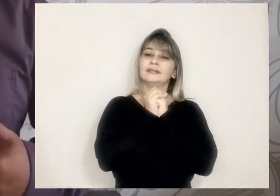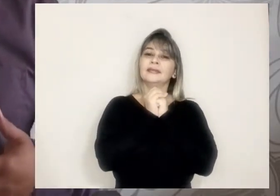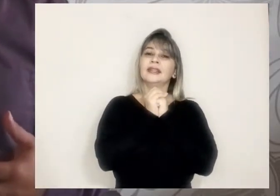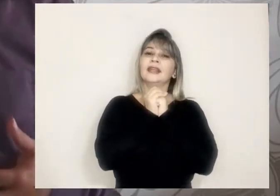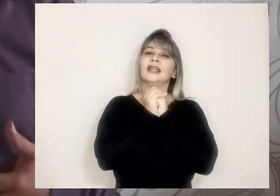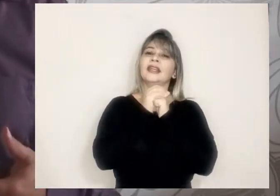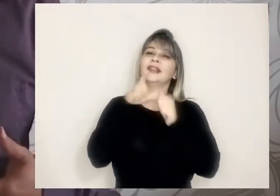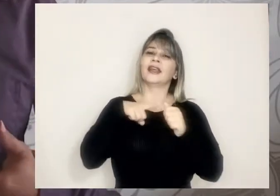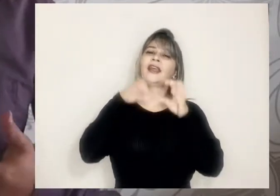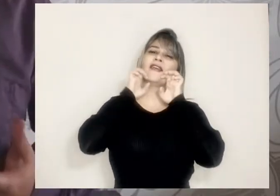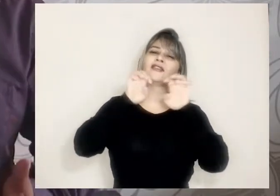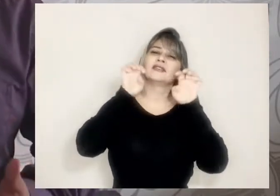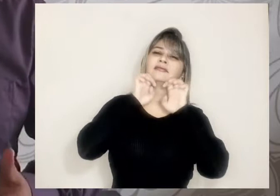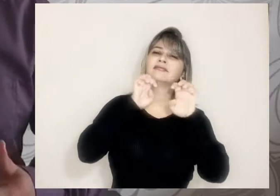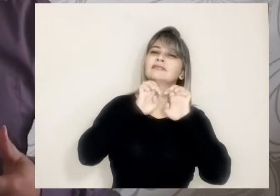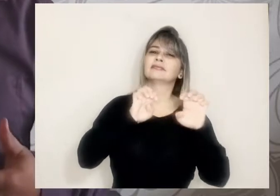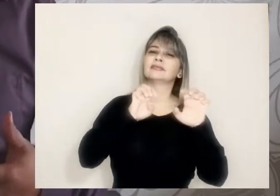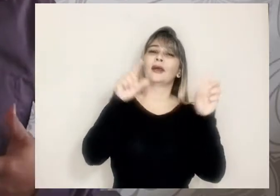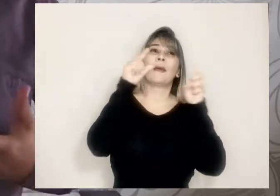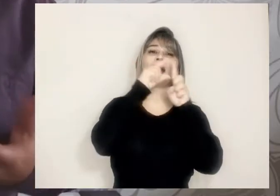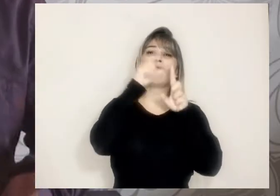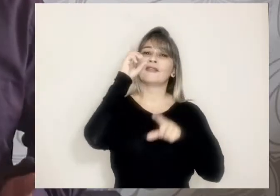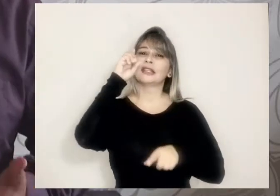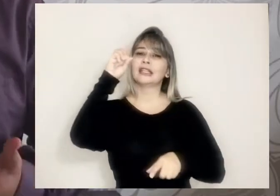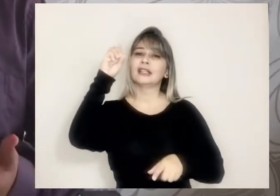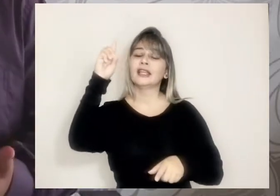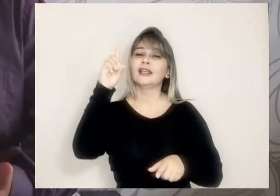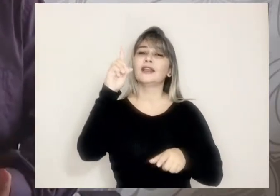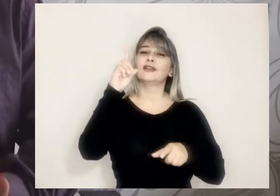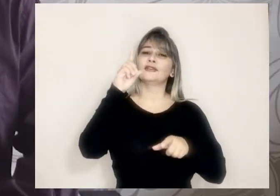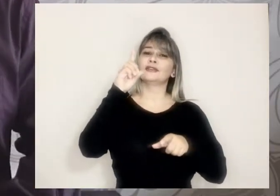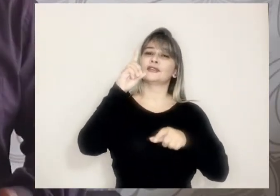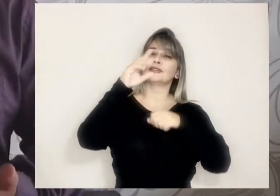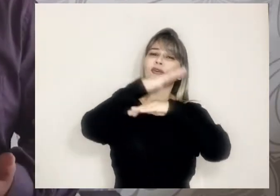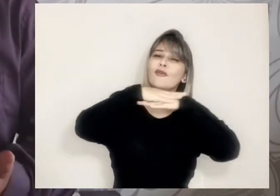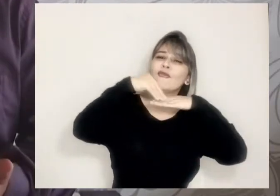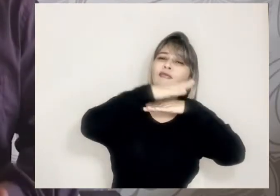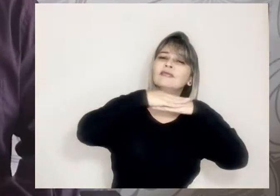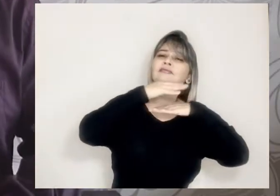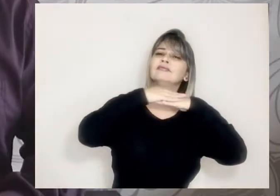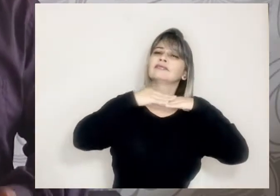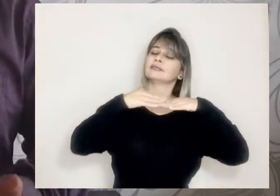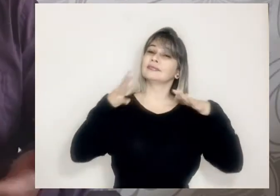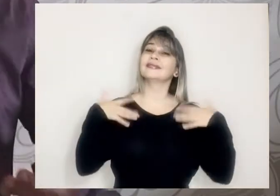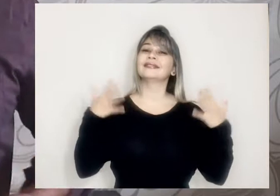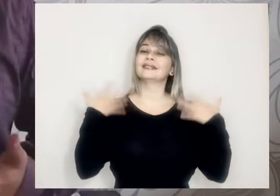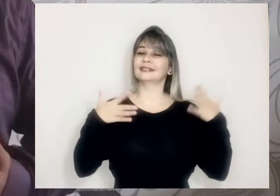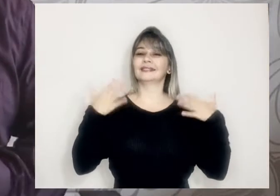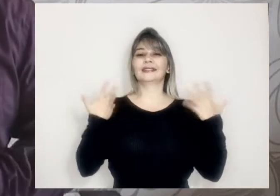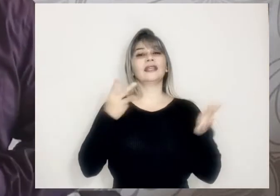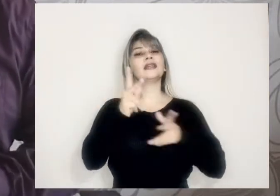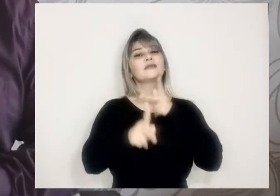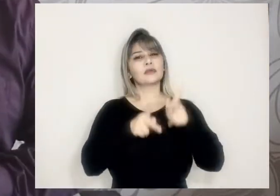semear com conforto, com palavras de conforto e de alegria àqueles que